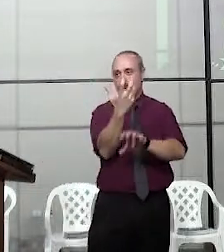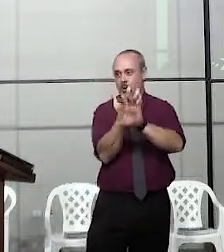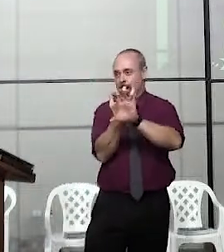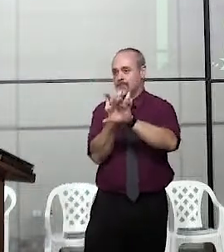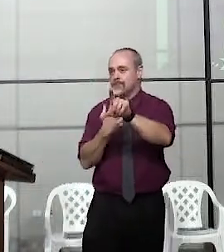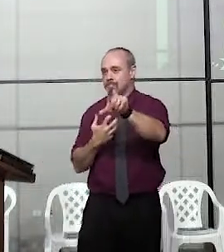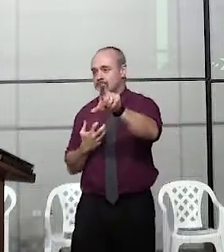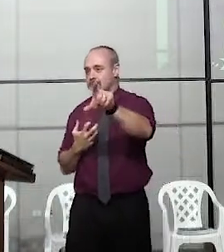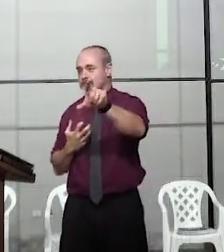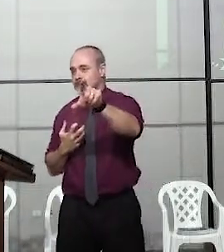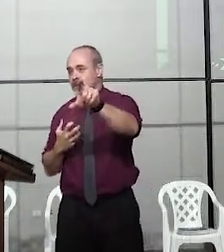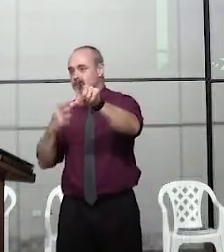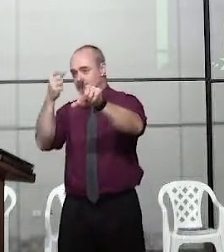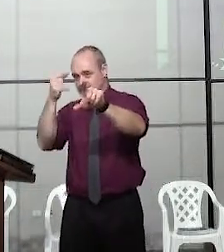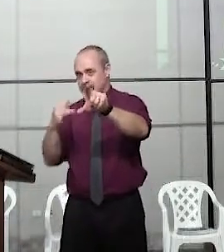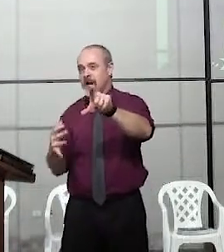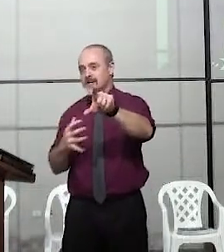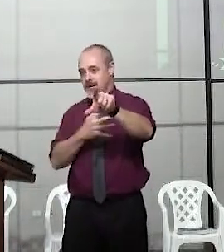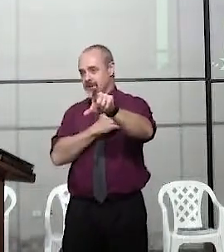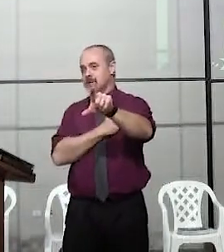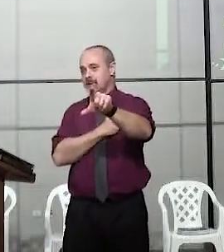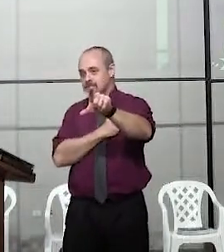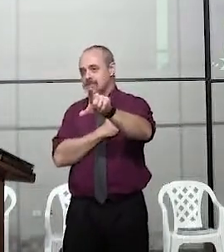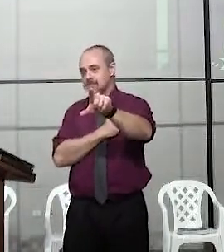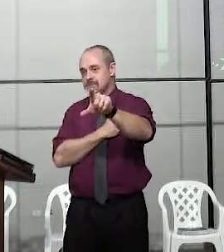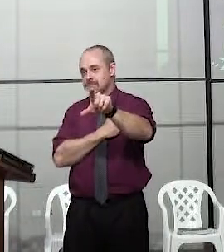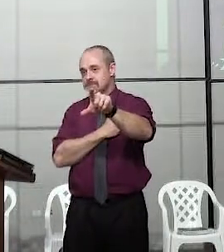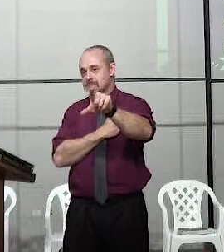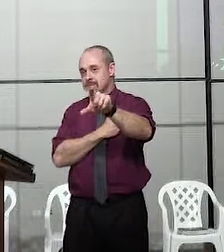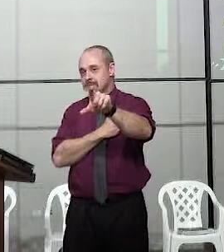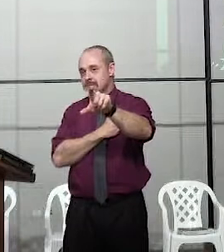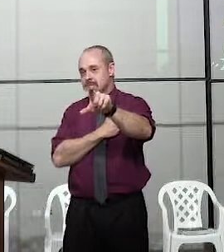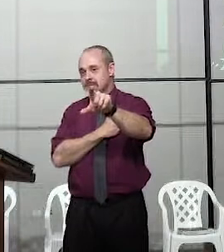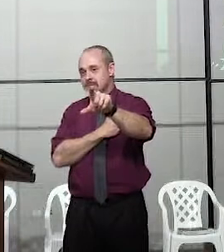contigo pelo web para explicar a salvação.